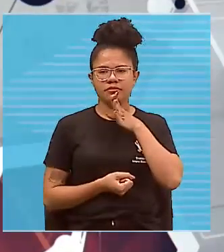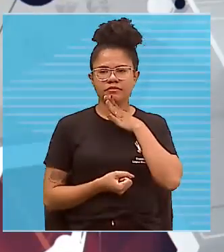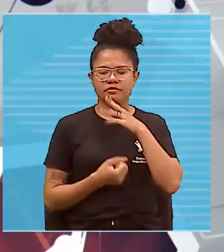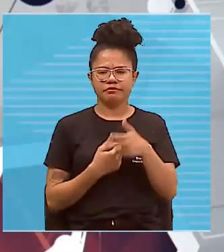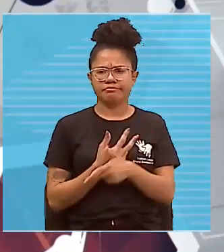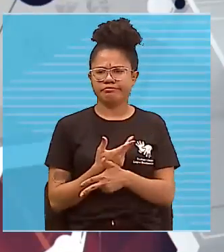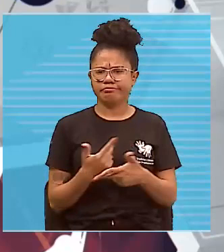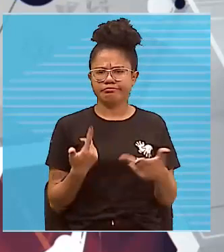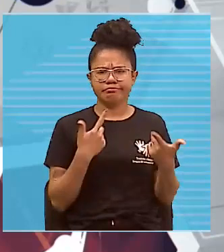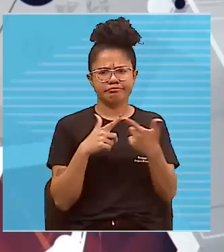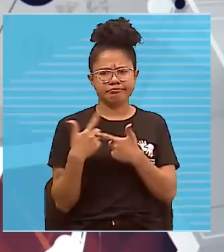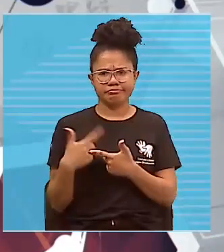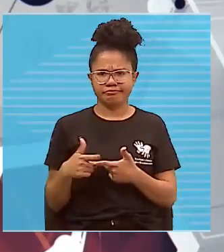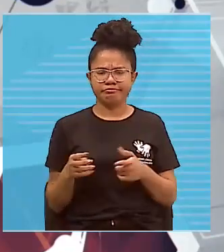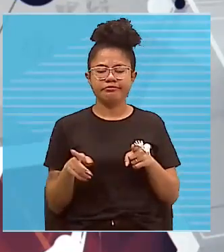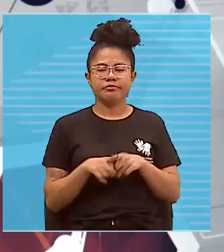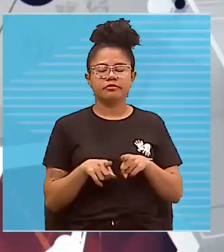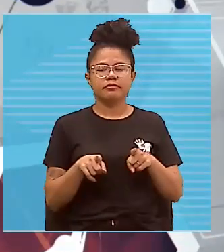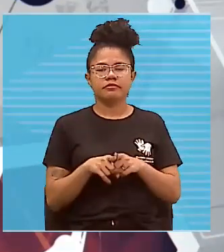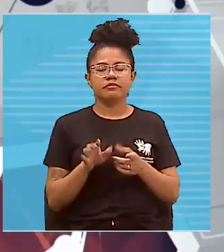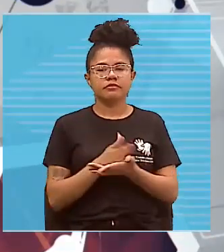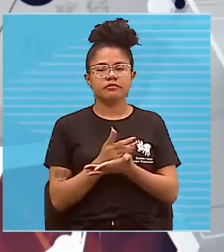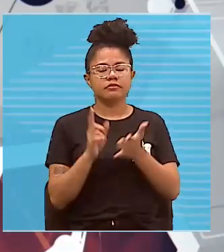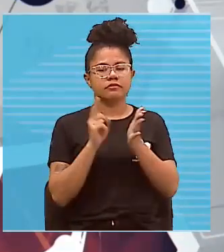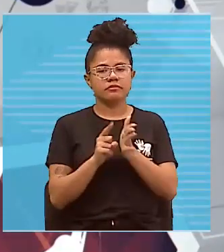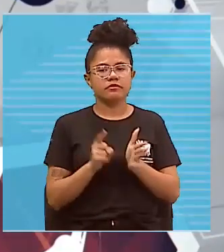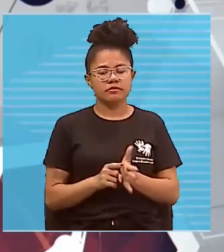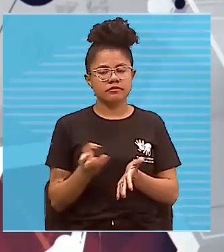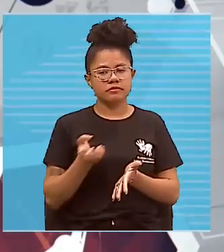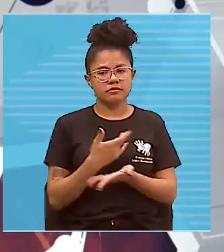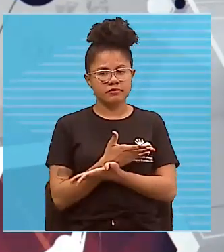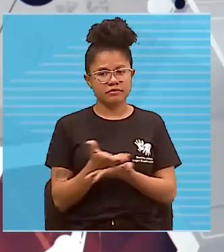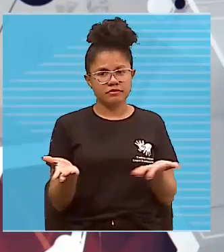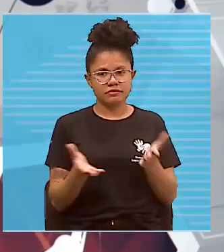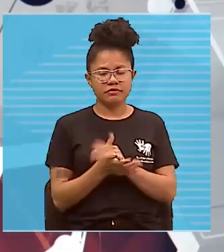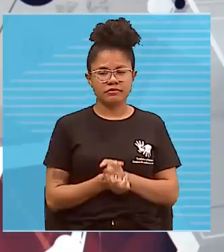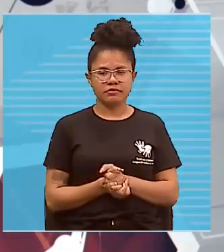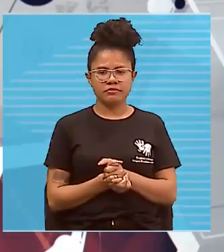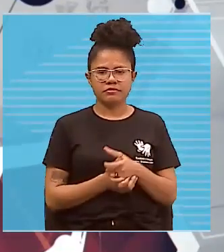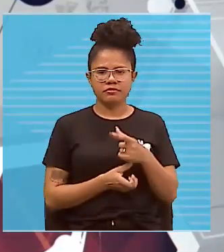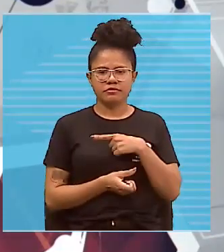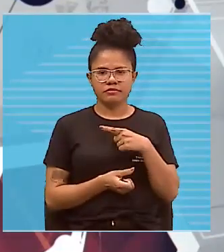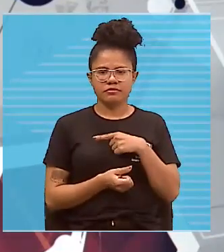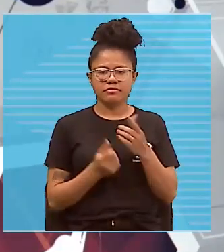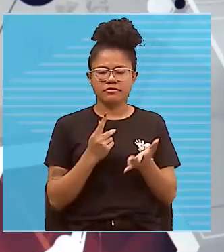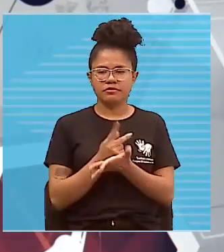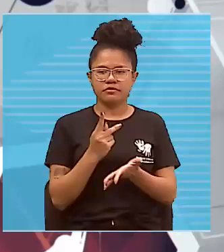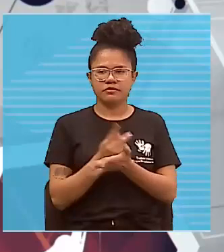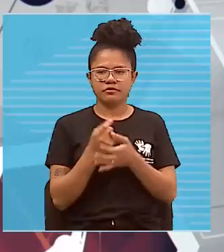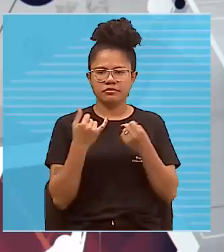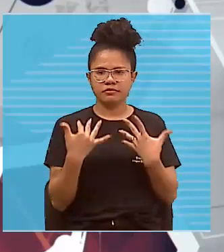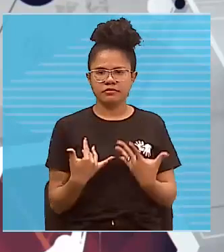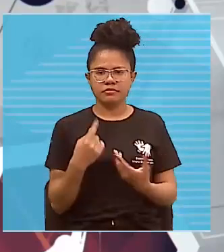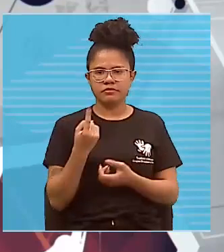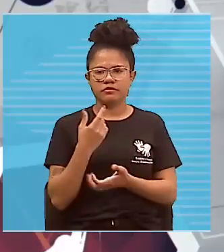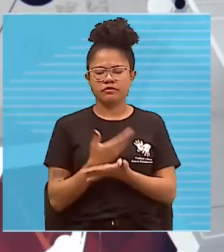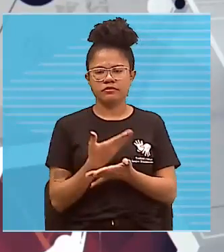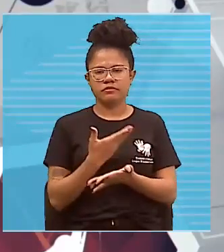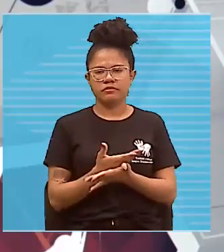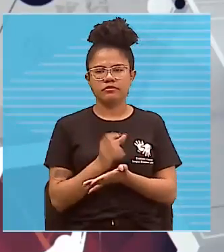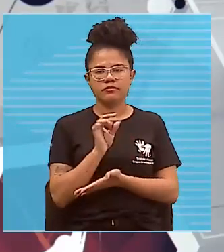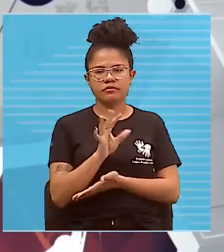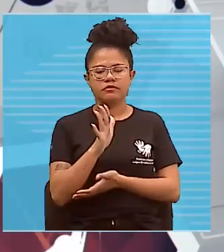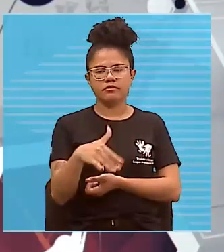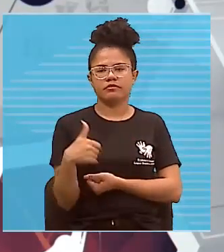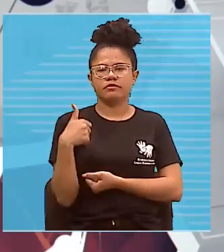sabe, né? E pontuando questões que eu quero que vocês tragam, né? Então, como eu falo sempre, uma aula só é uma aula e fica